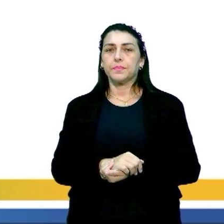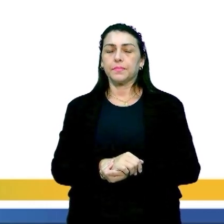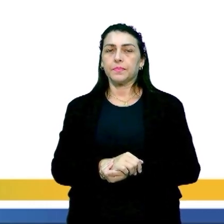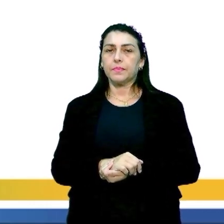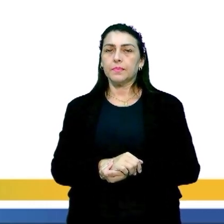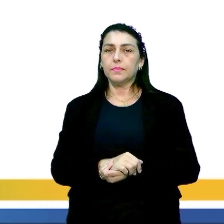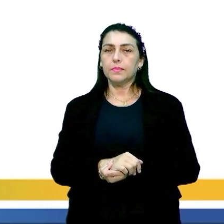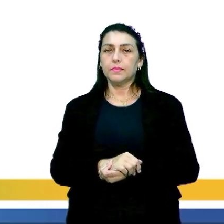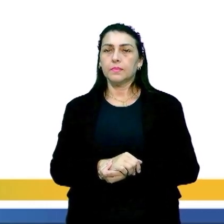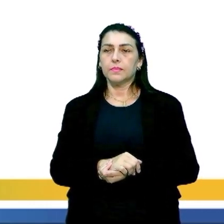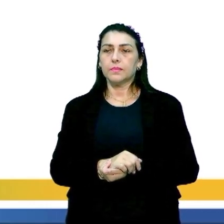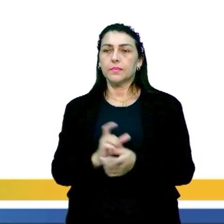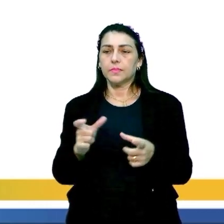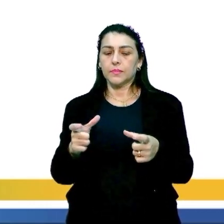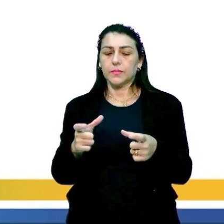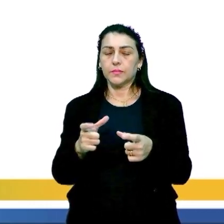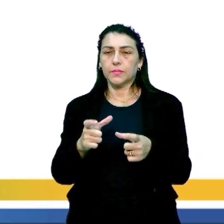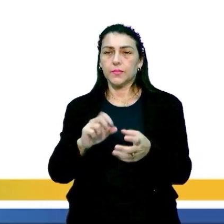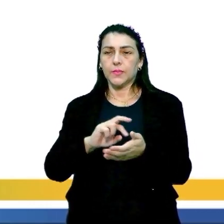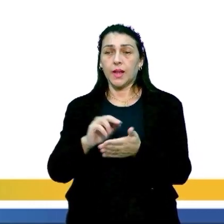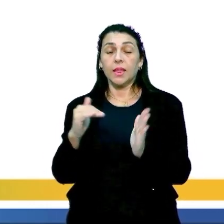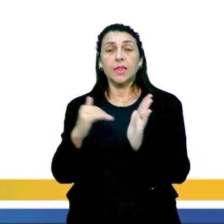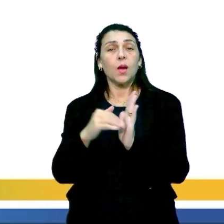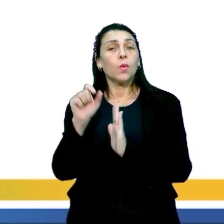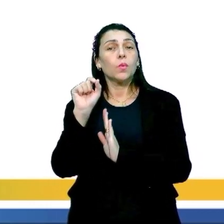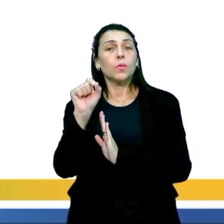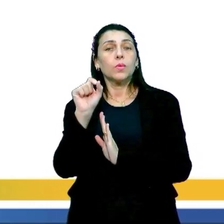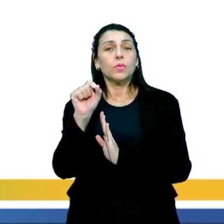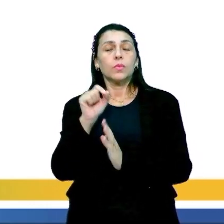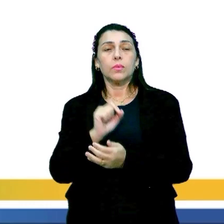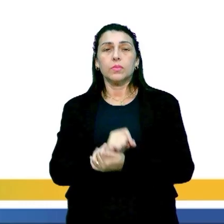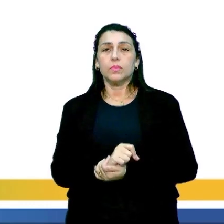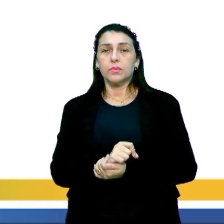A diversidade vai diminuindo até que nós vamos ter